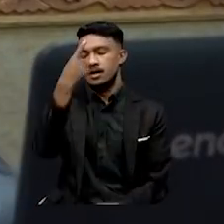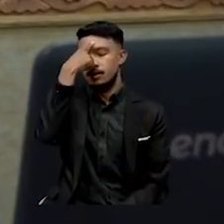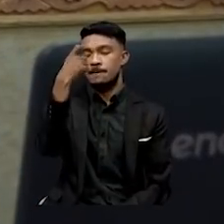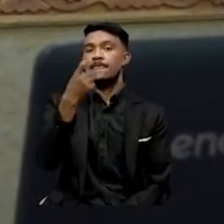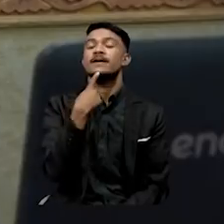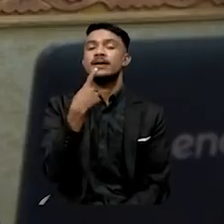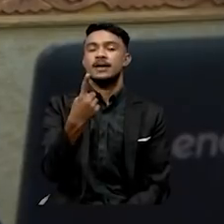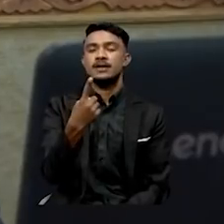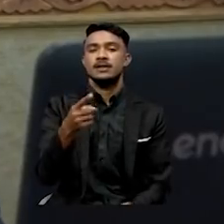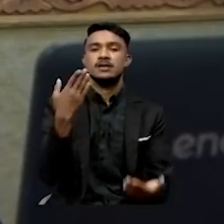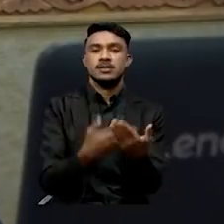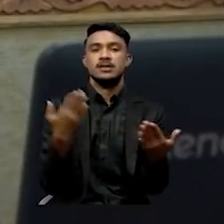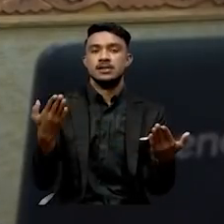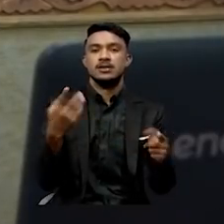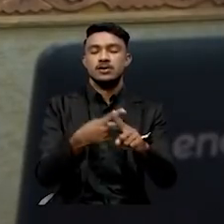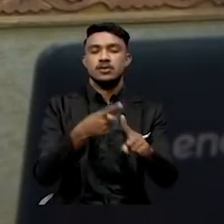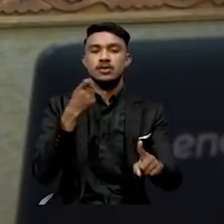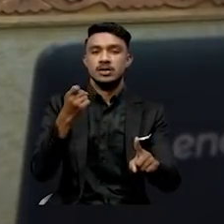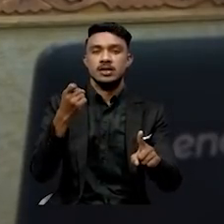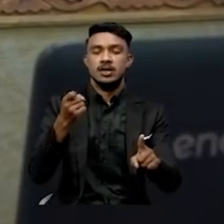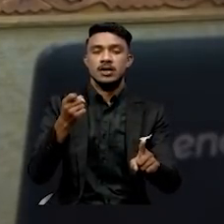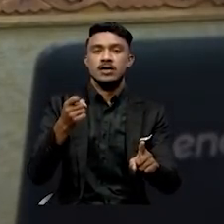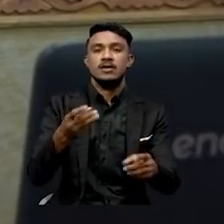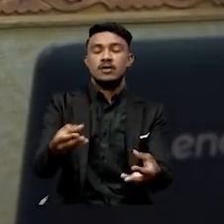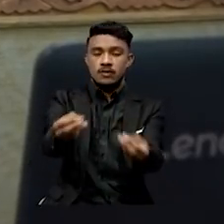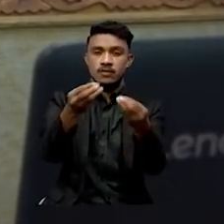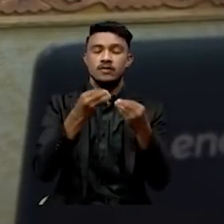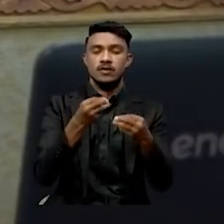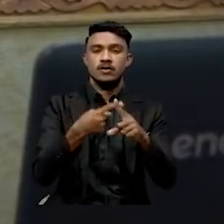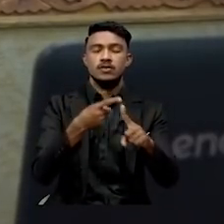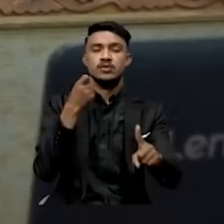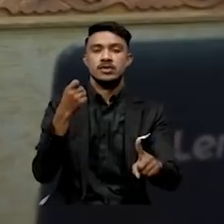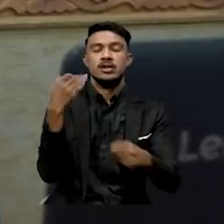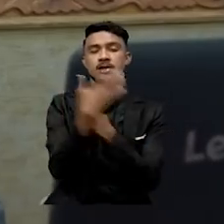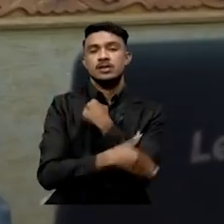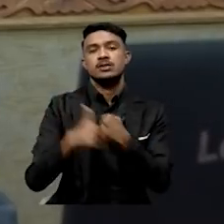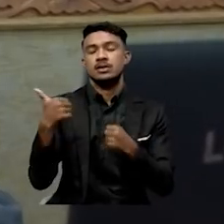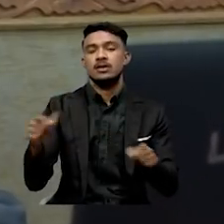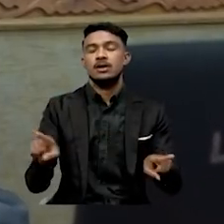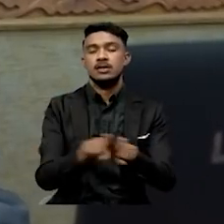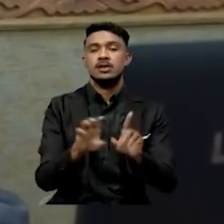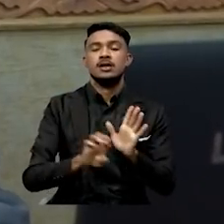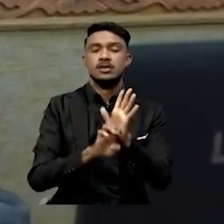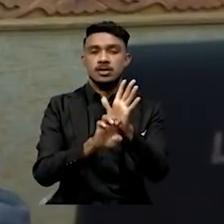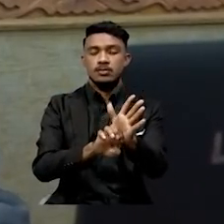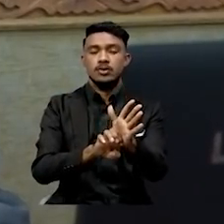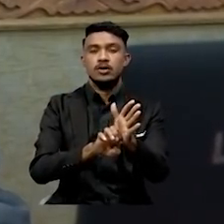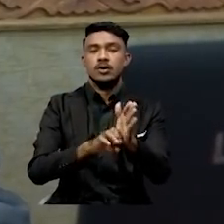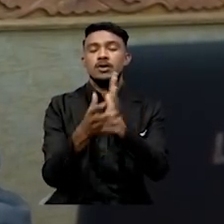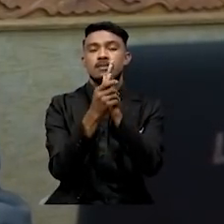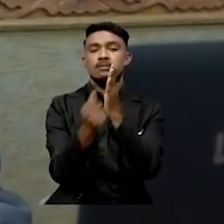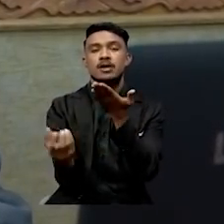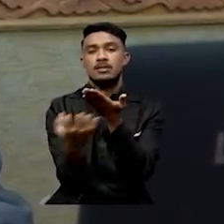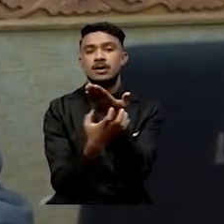katak sasane husi importa husi neba sa akera husi neba mai. Exemplo, mina batei nebe ke